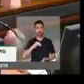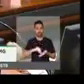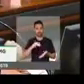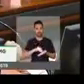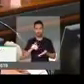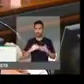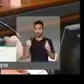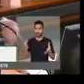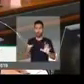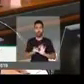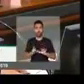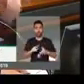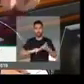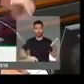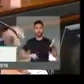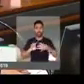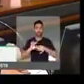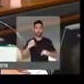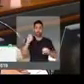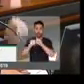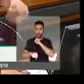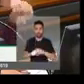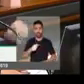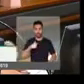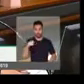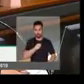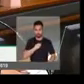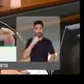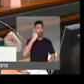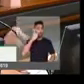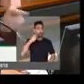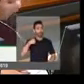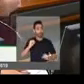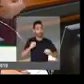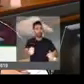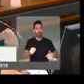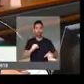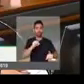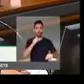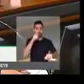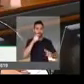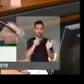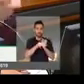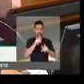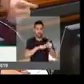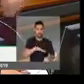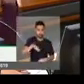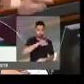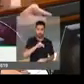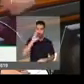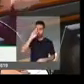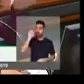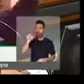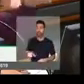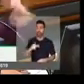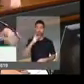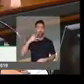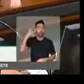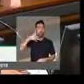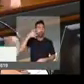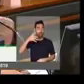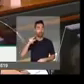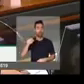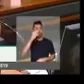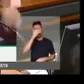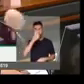ele concedeu licença para matar eu quero dizer que eu como parlamentar tô aqui para defender os interesses do povo só está aqui pra falar fala